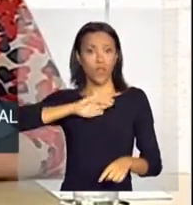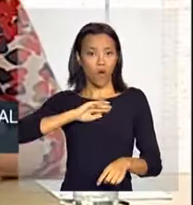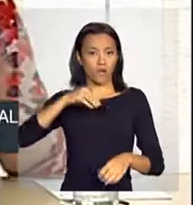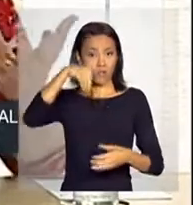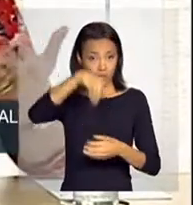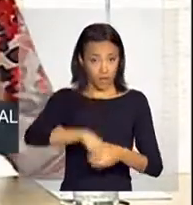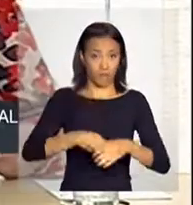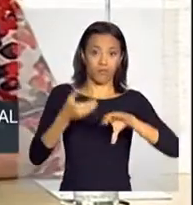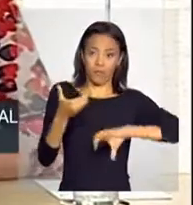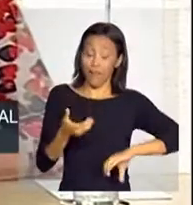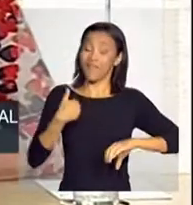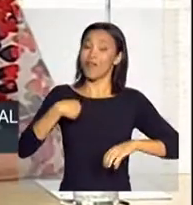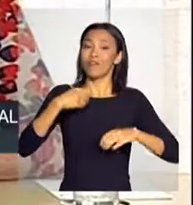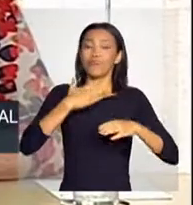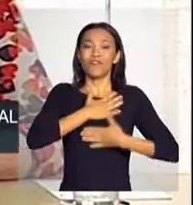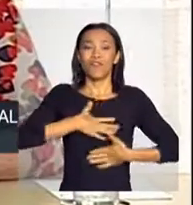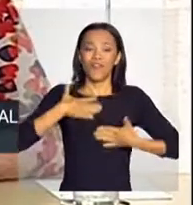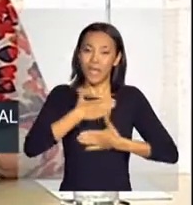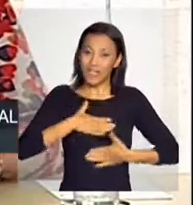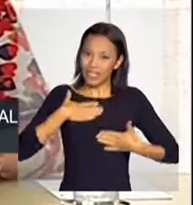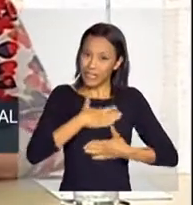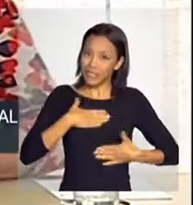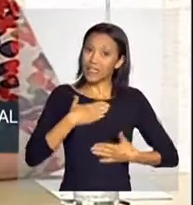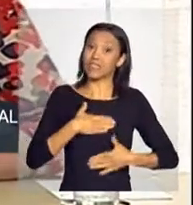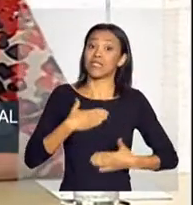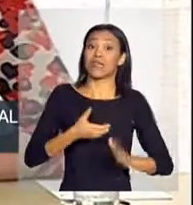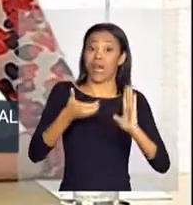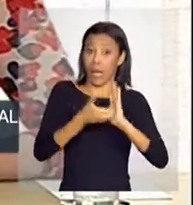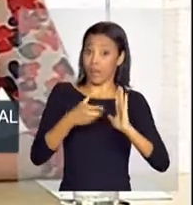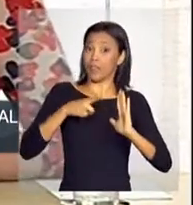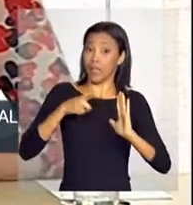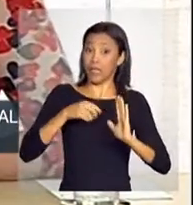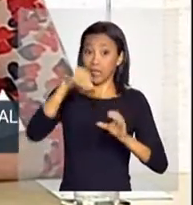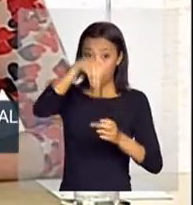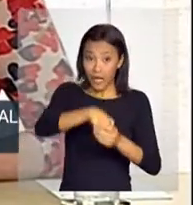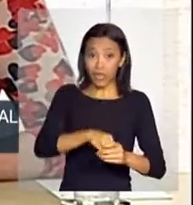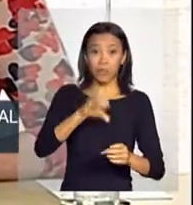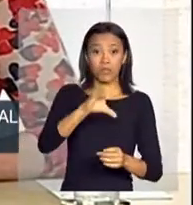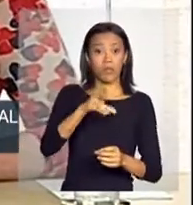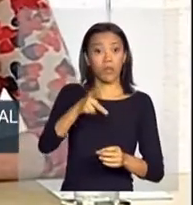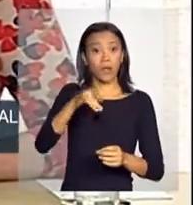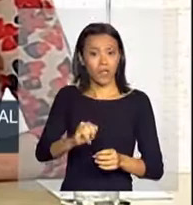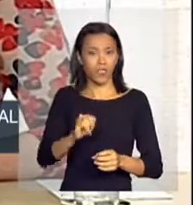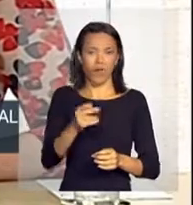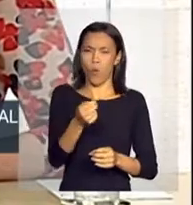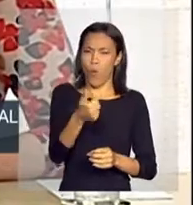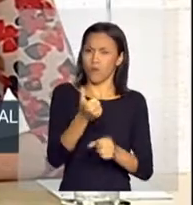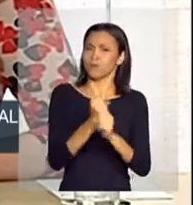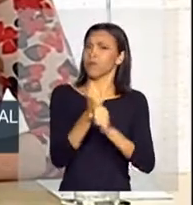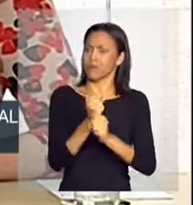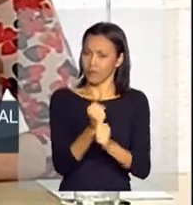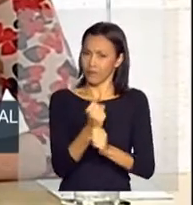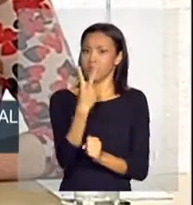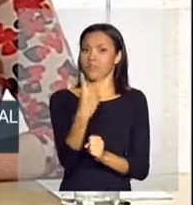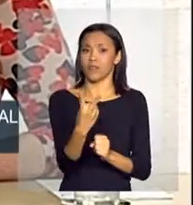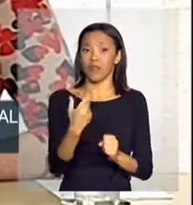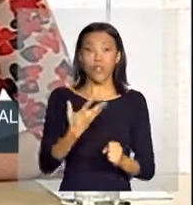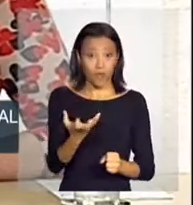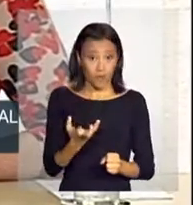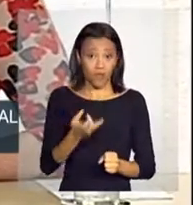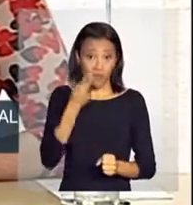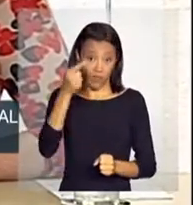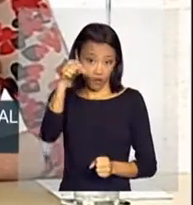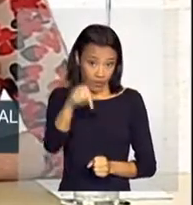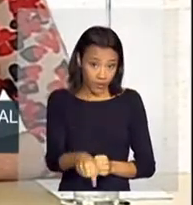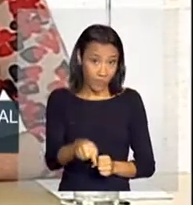do Senado ficamos feliz também pelo fato da câmara ter uma CPI nós trabalhamos numa CPI durante quase dois anos e aqui eu quero